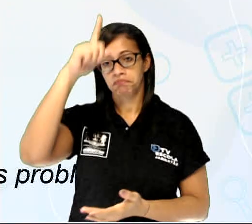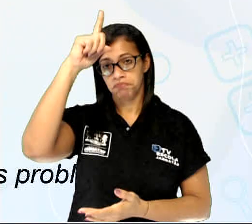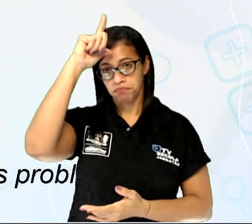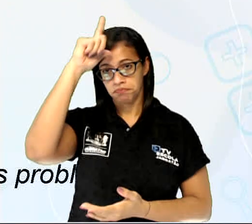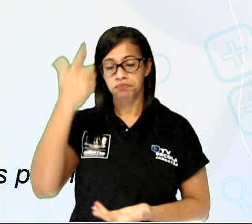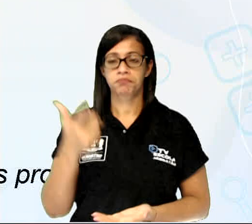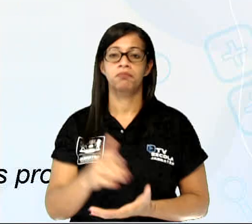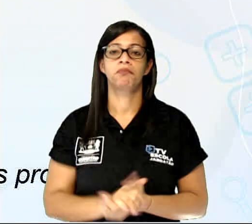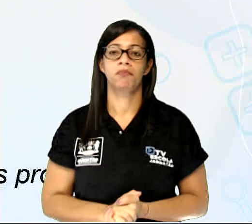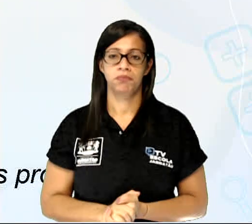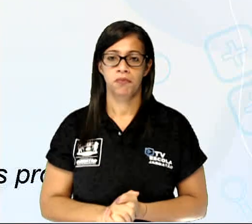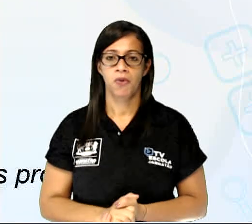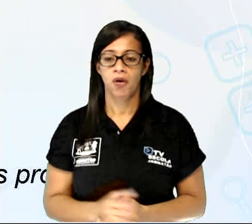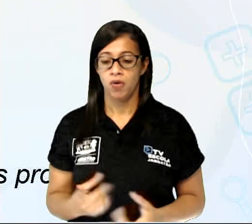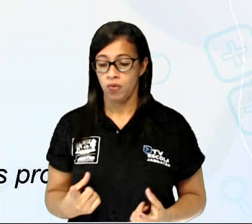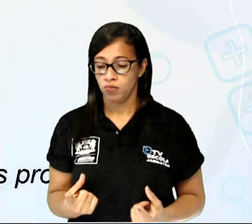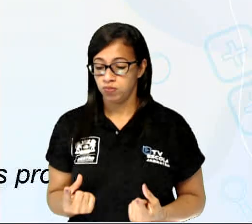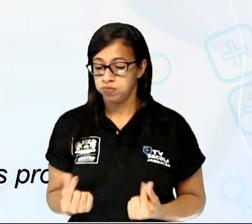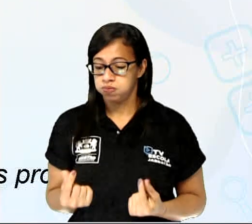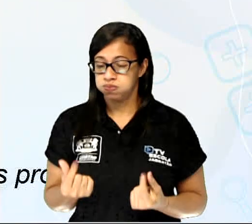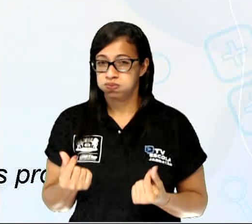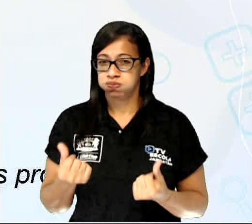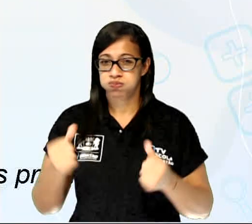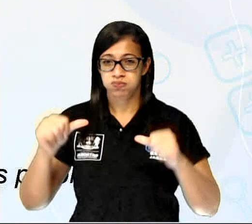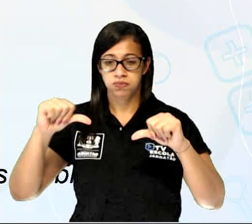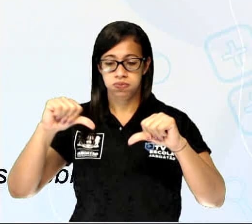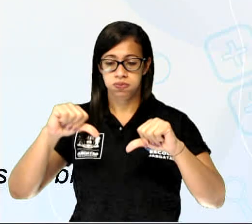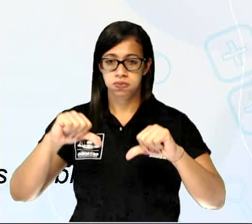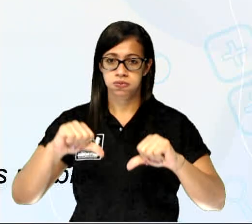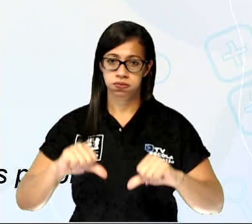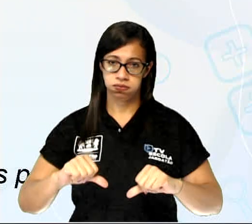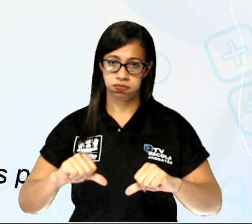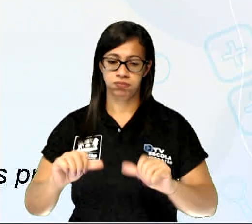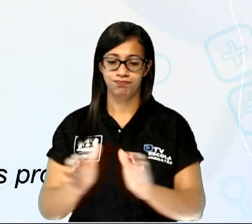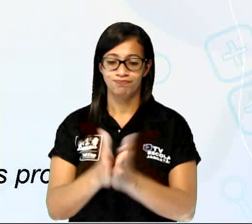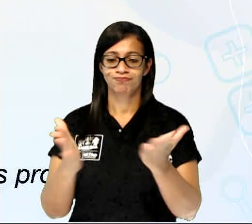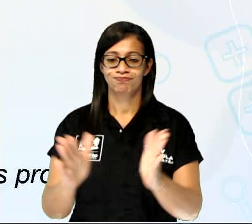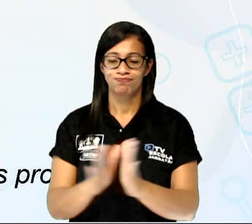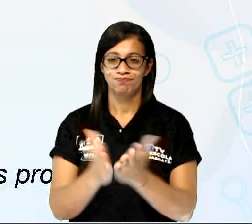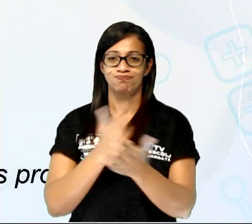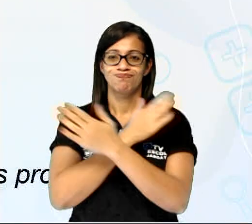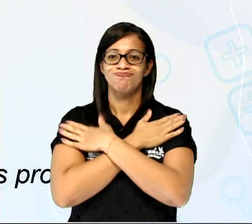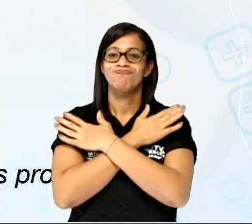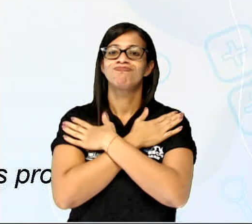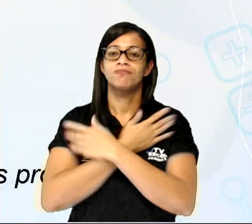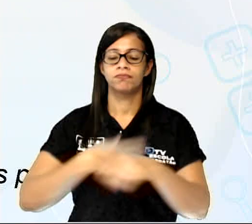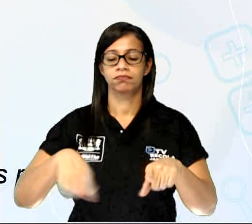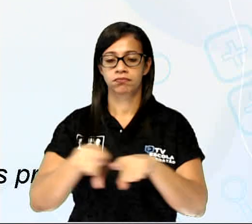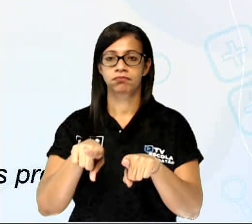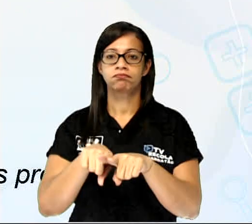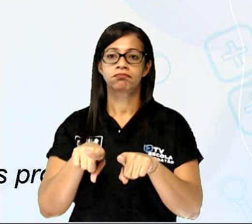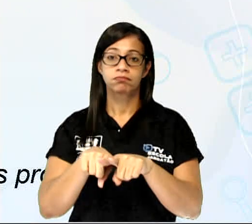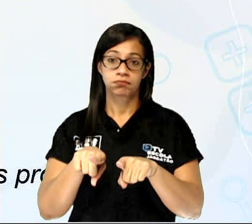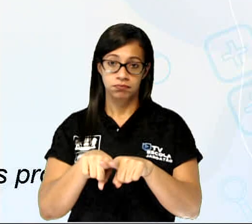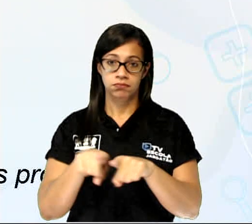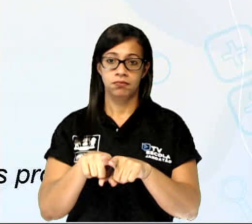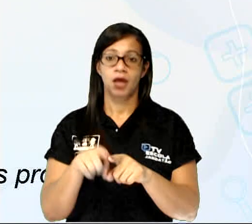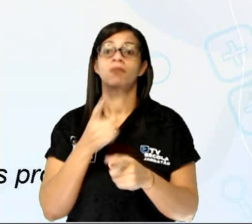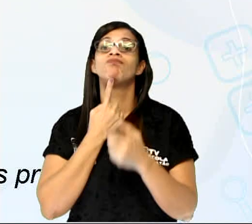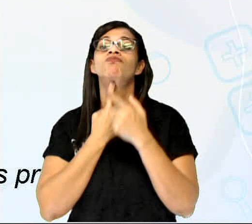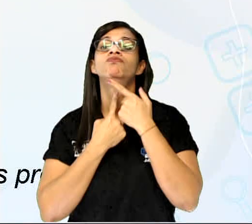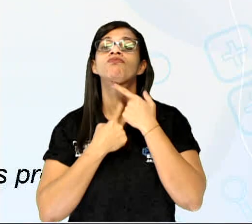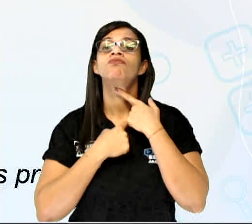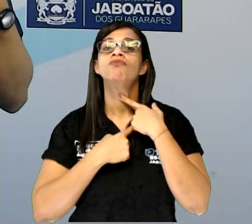profunda crise econômica, inflação, desemprego e miséria, e um sentimento de revanche que vai crescer no povo